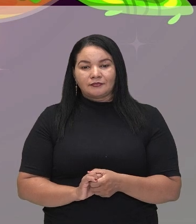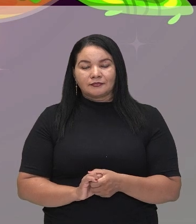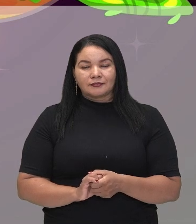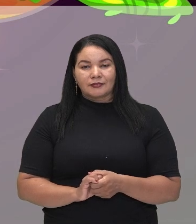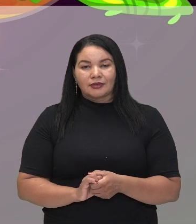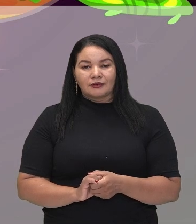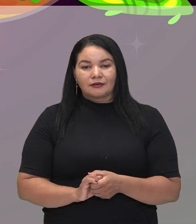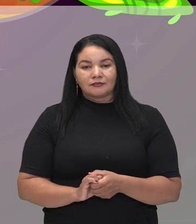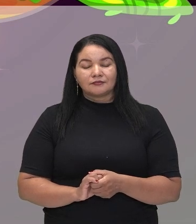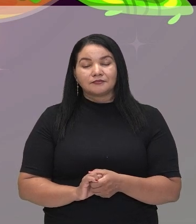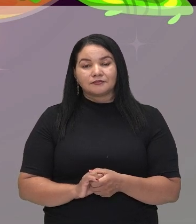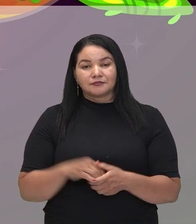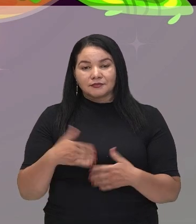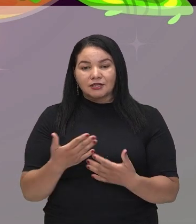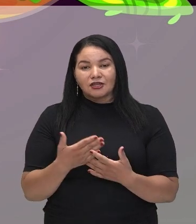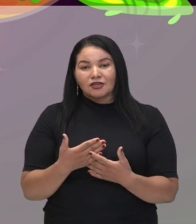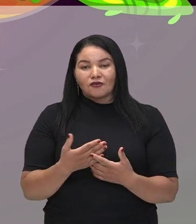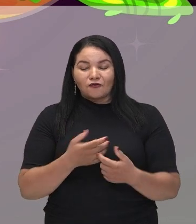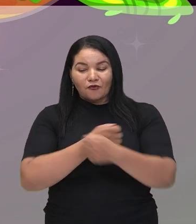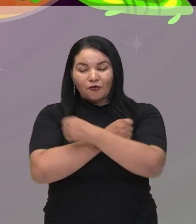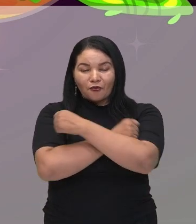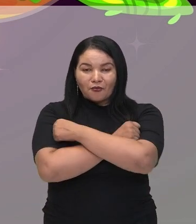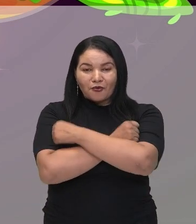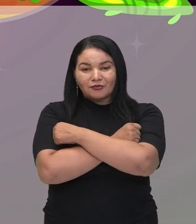abra, né? Então, vou lhe dar um abra